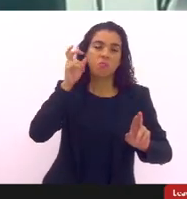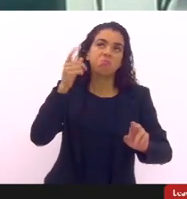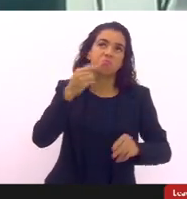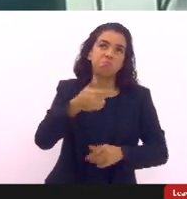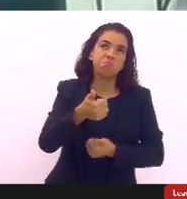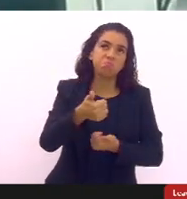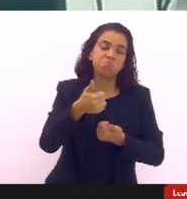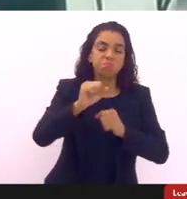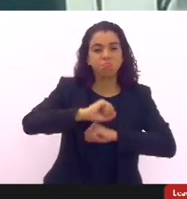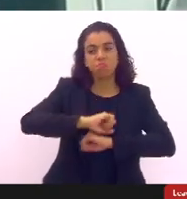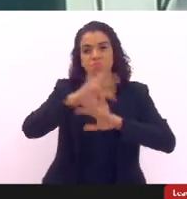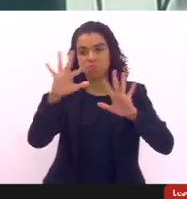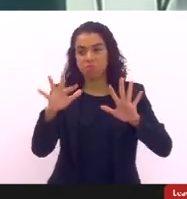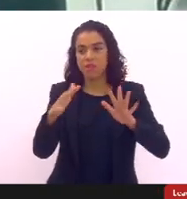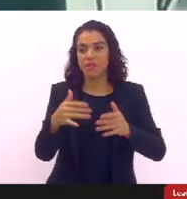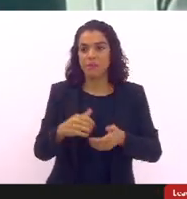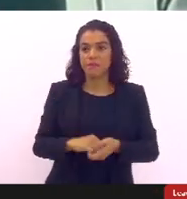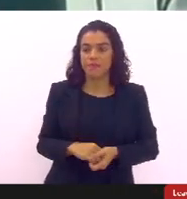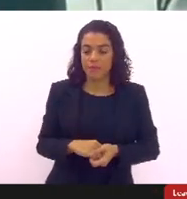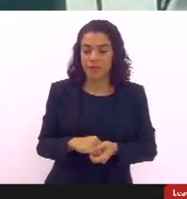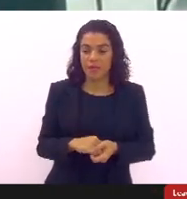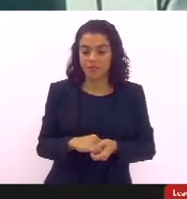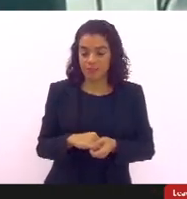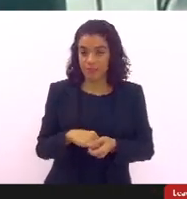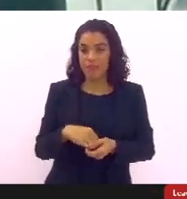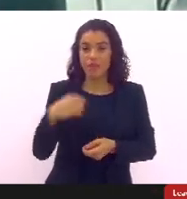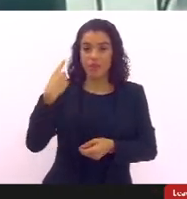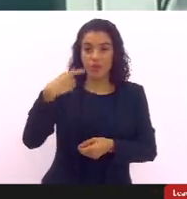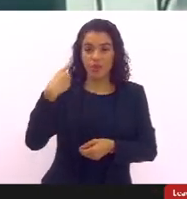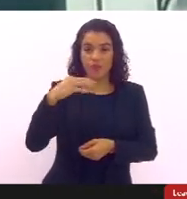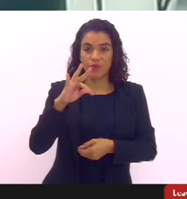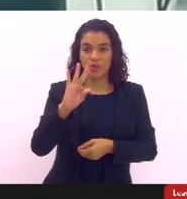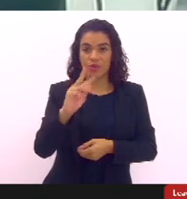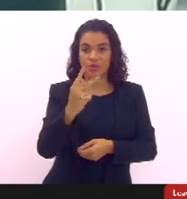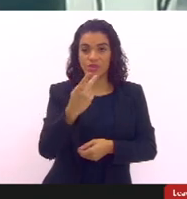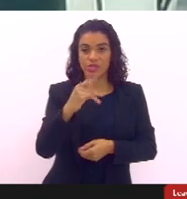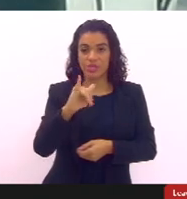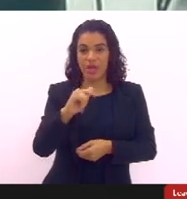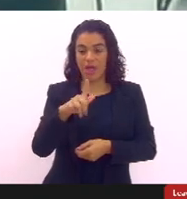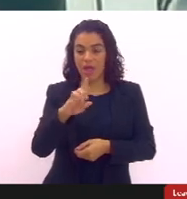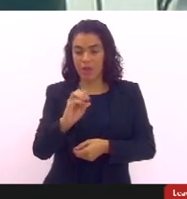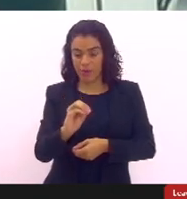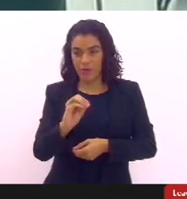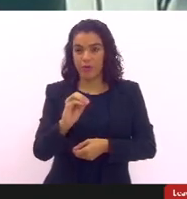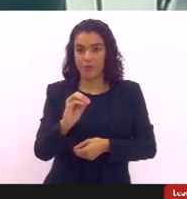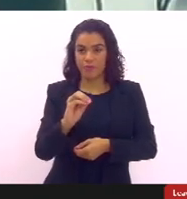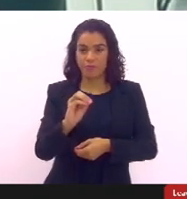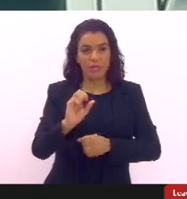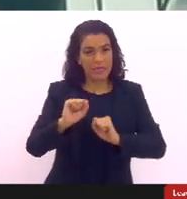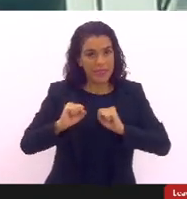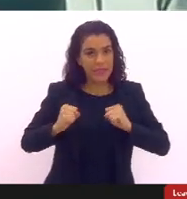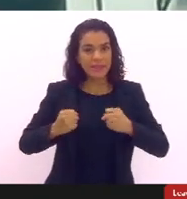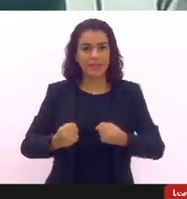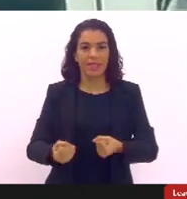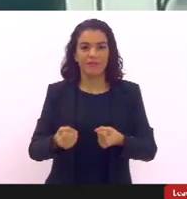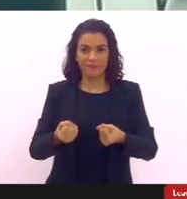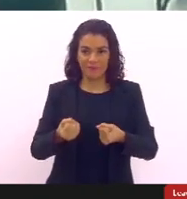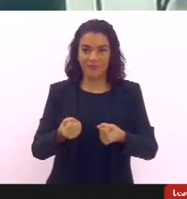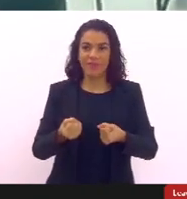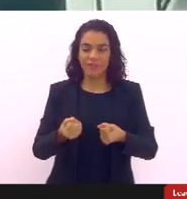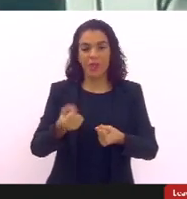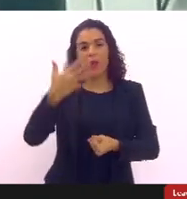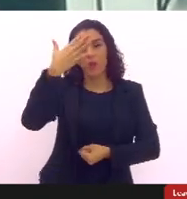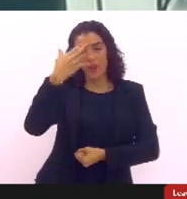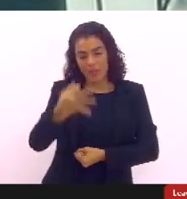pleitos colocados tanto pelo doutor Tiago, né, que tem sido aí o defensor dessa causa. Eu